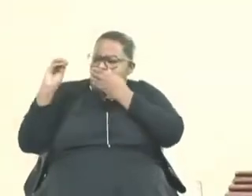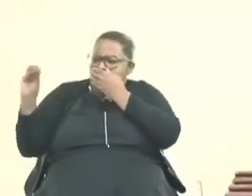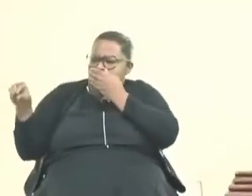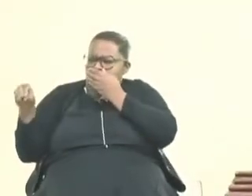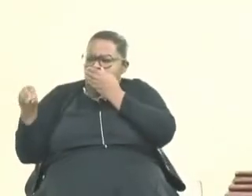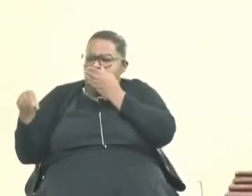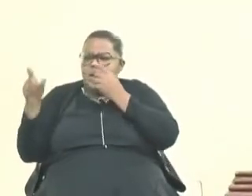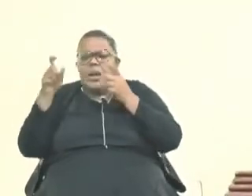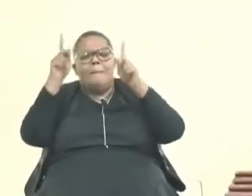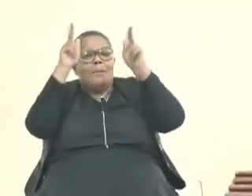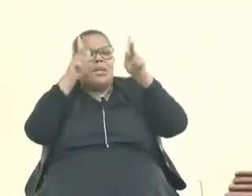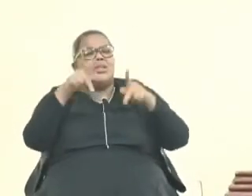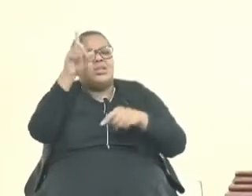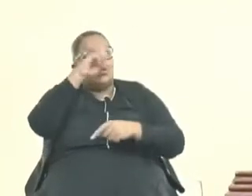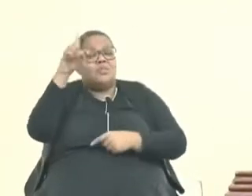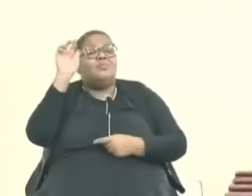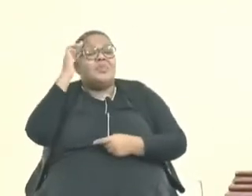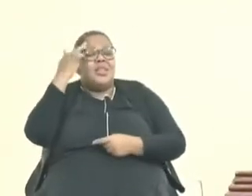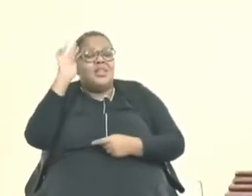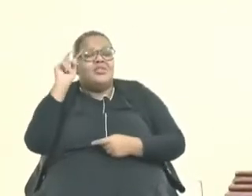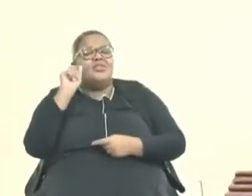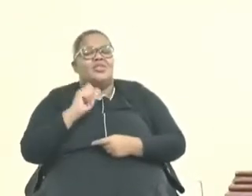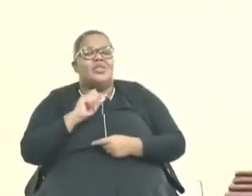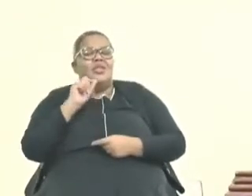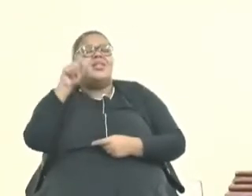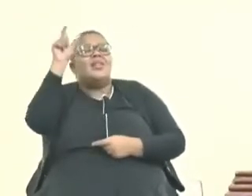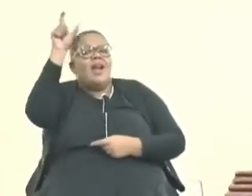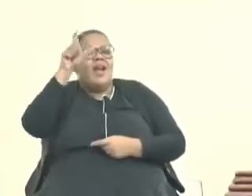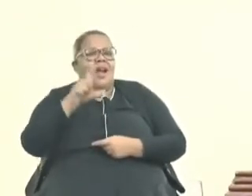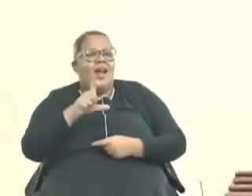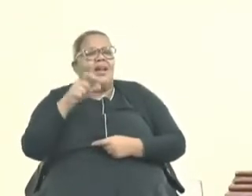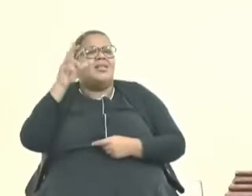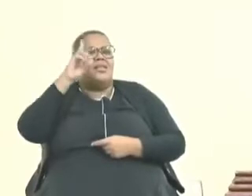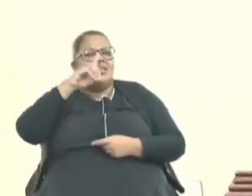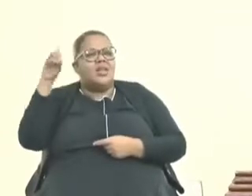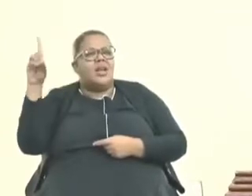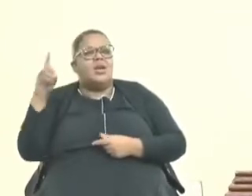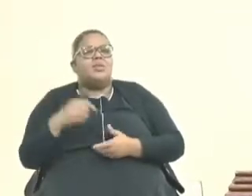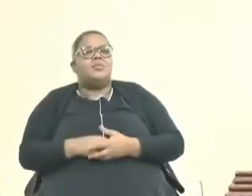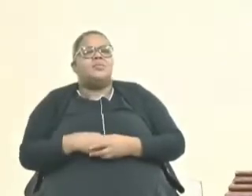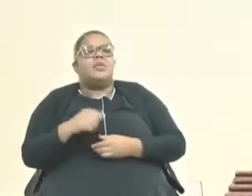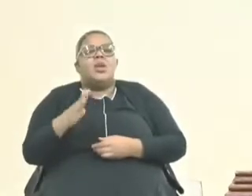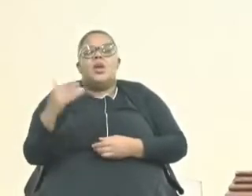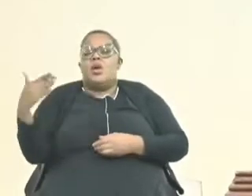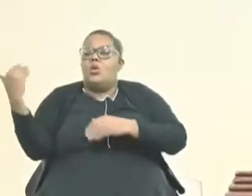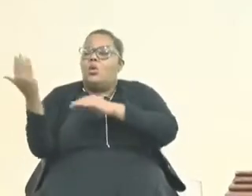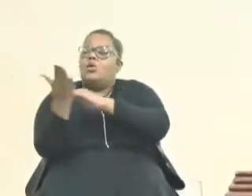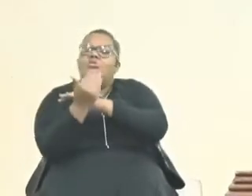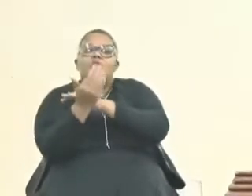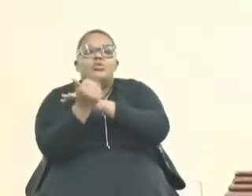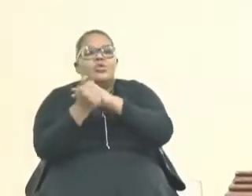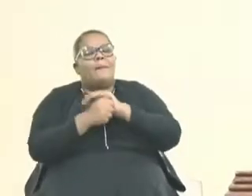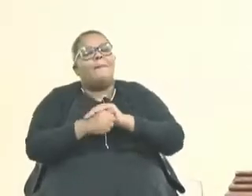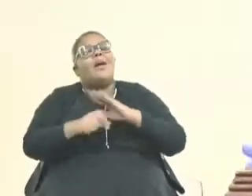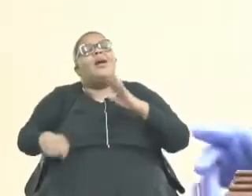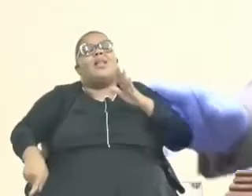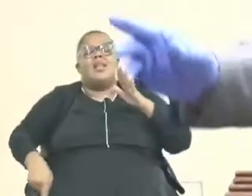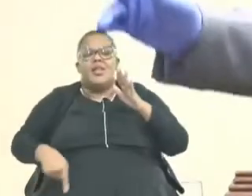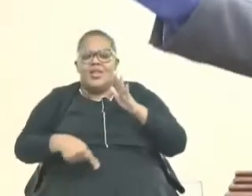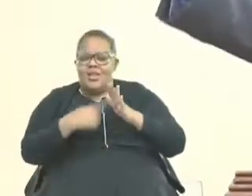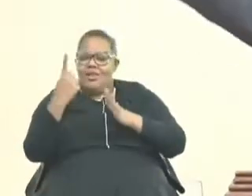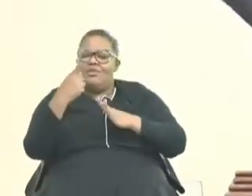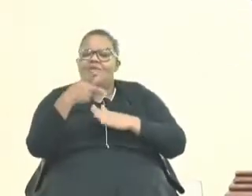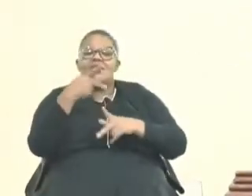sabia quem era Deus ele fala você volta bom e quando te chamar de novo